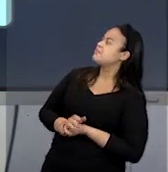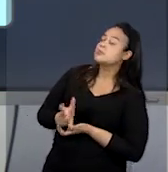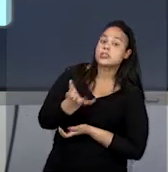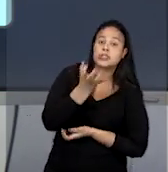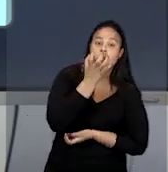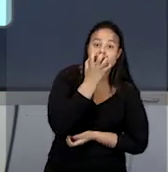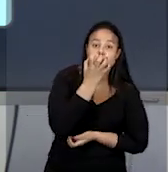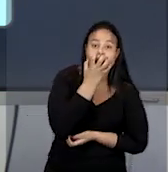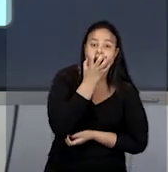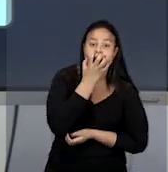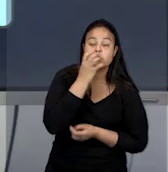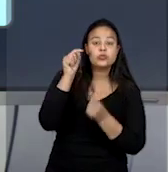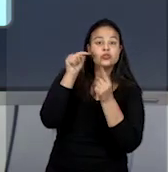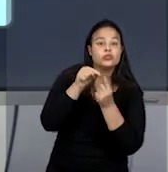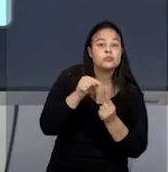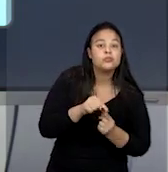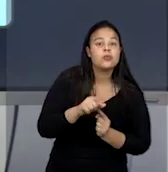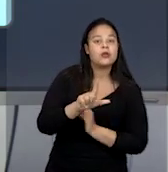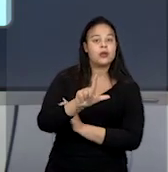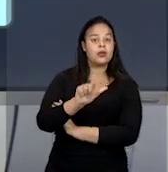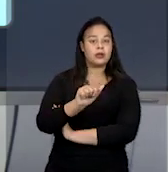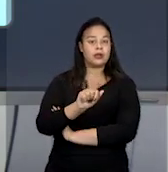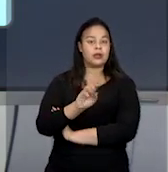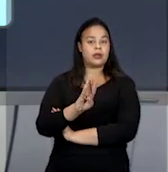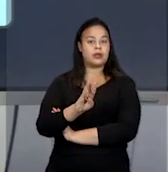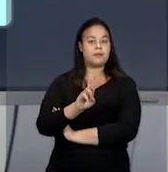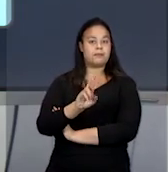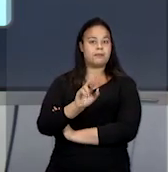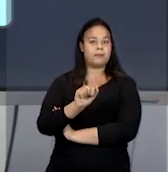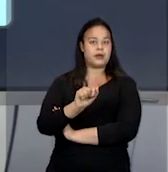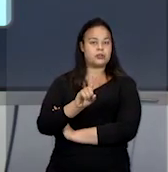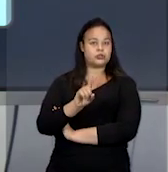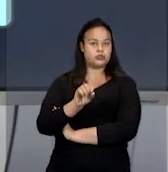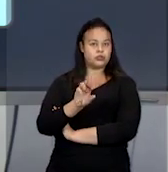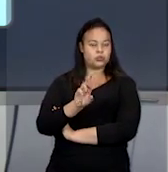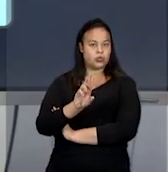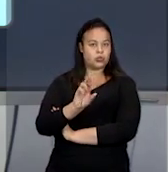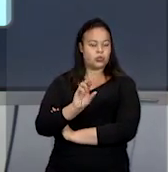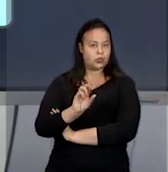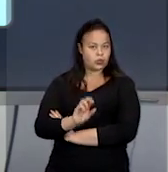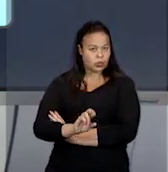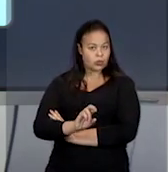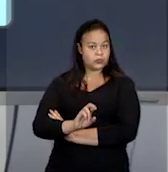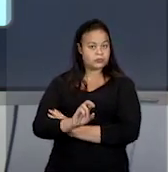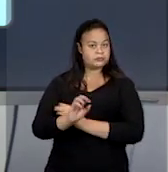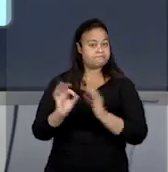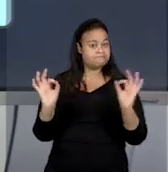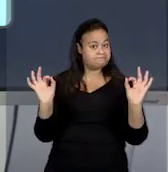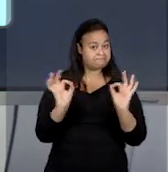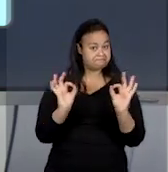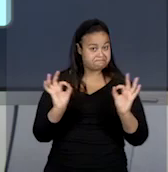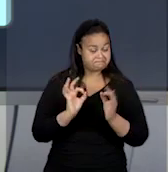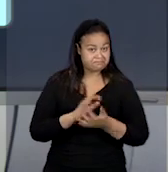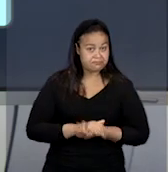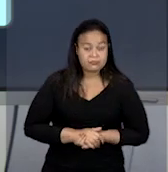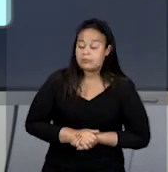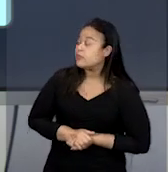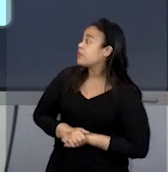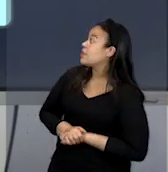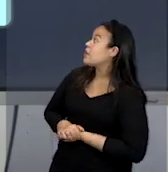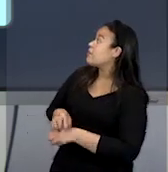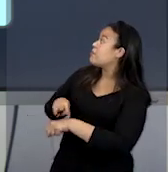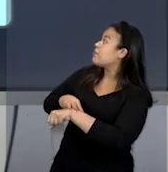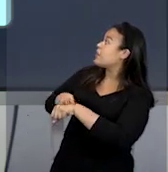labrador. Labrador é uma raça de cachorro maravilhosa. Então, eu tenho aqui labrador marrom, preto e